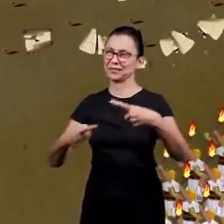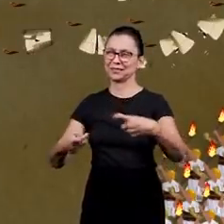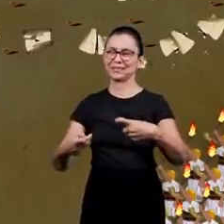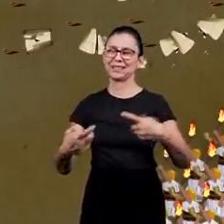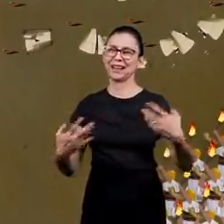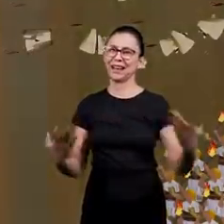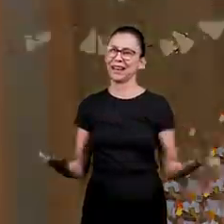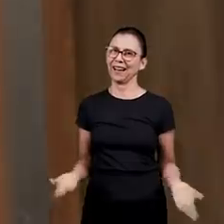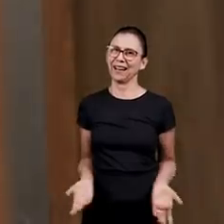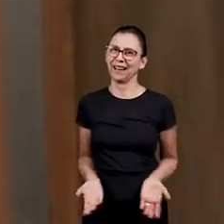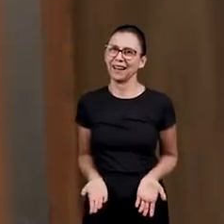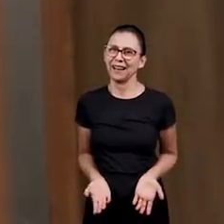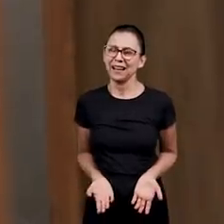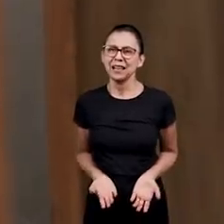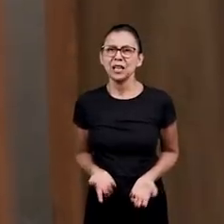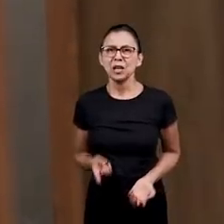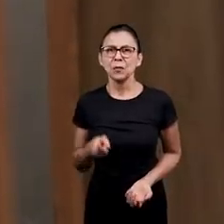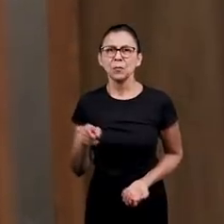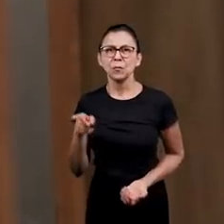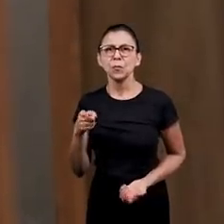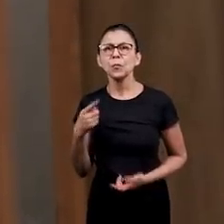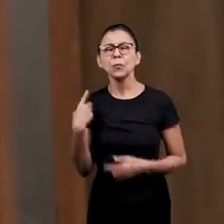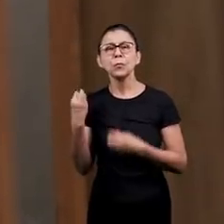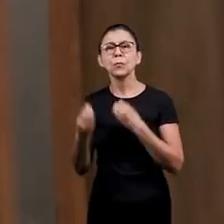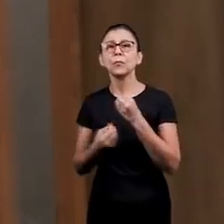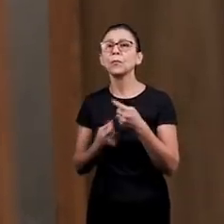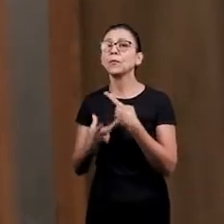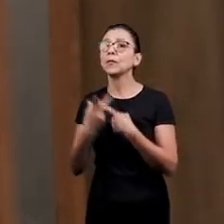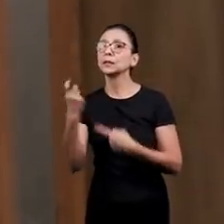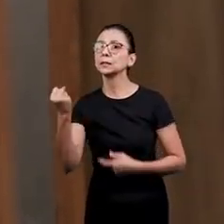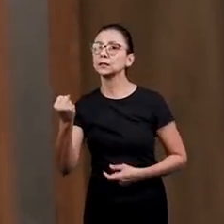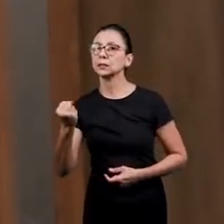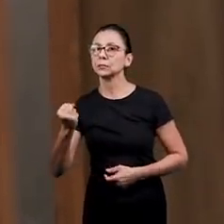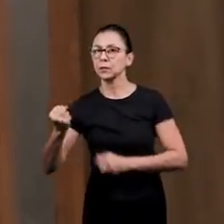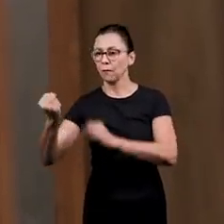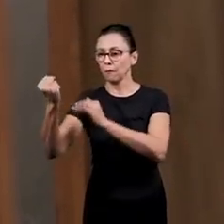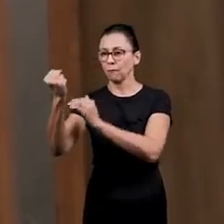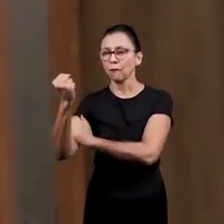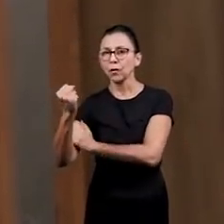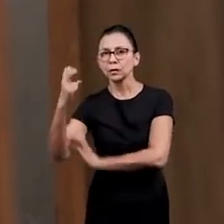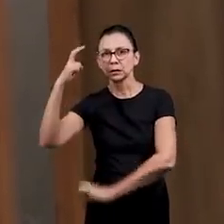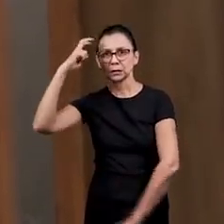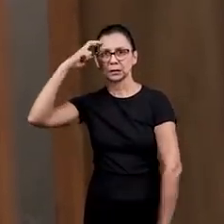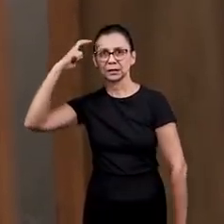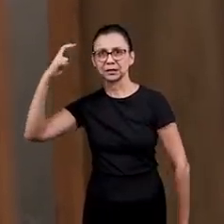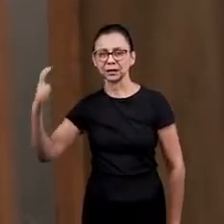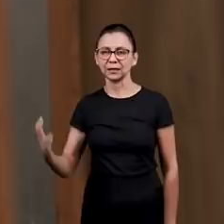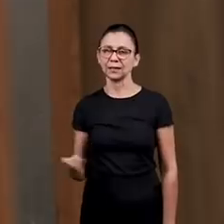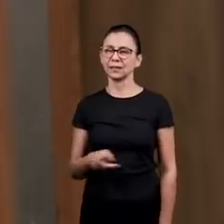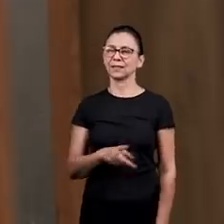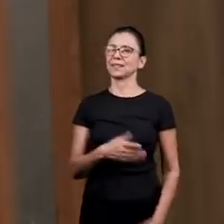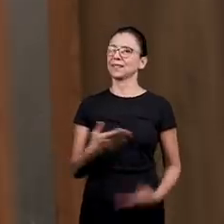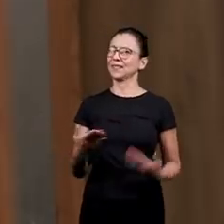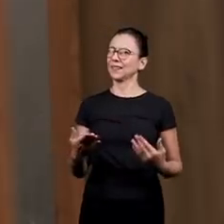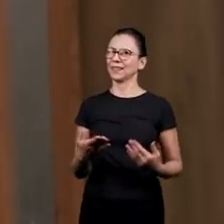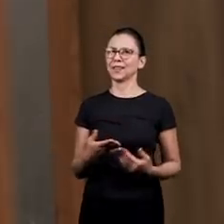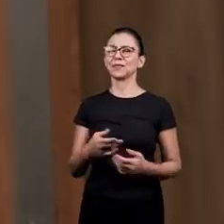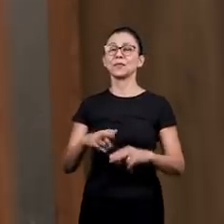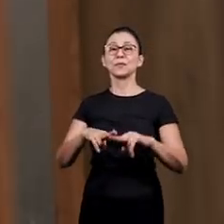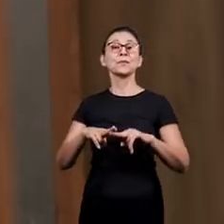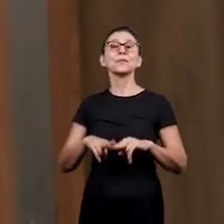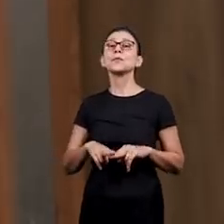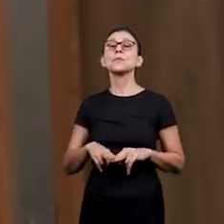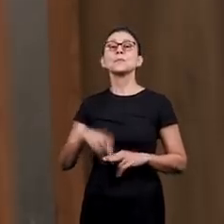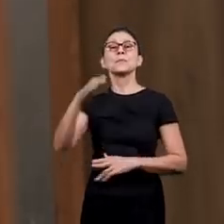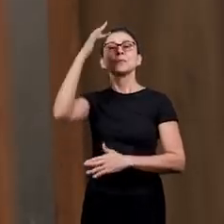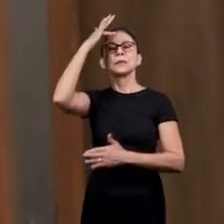essa batalha não foi por sua força, nem por sua inteligência, mas foi pela fé em Deus.